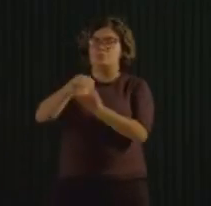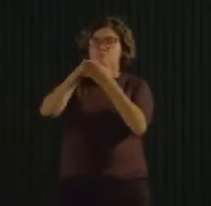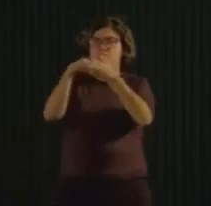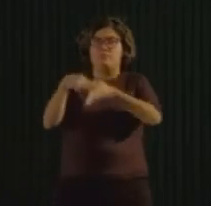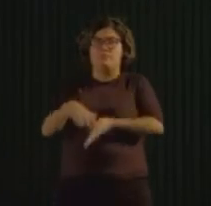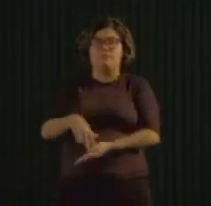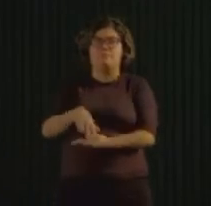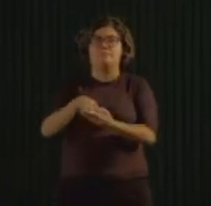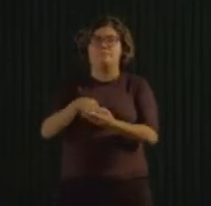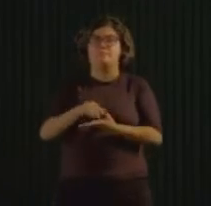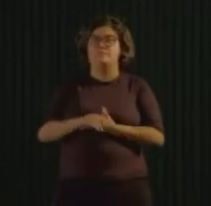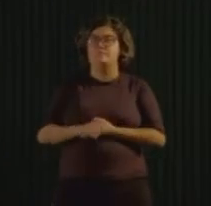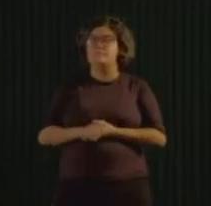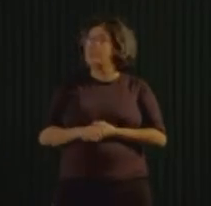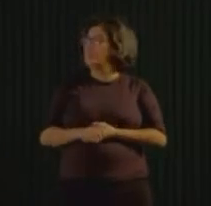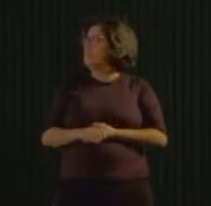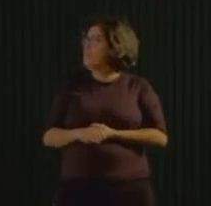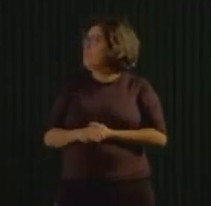Aqui?